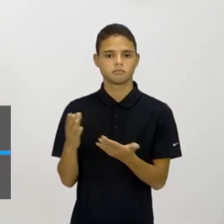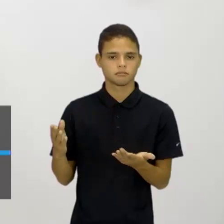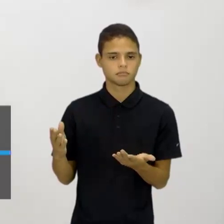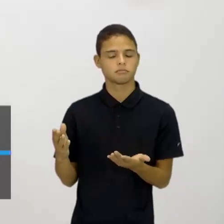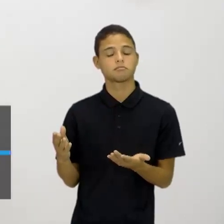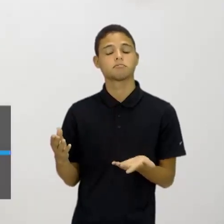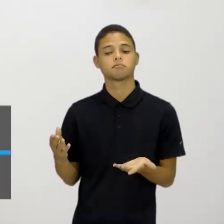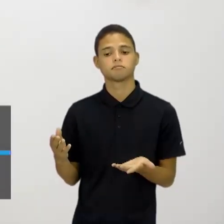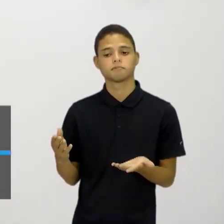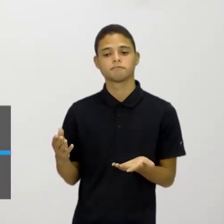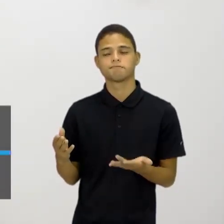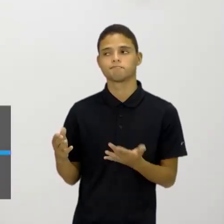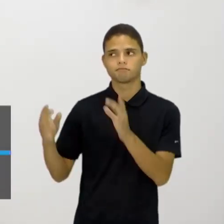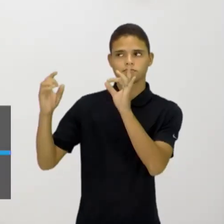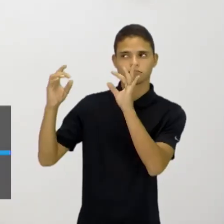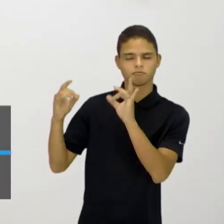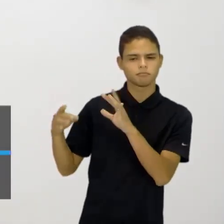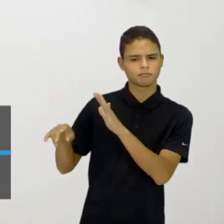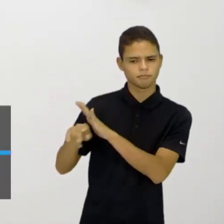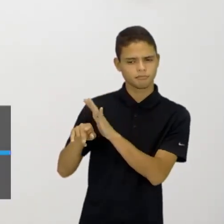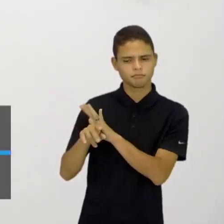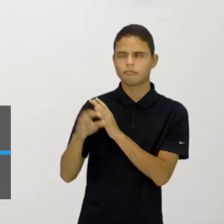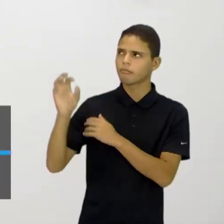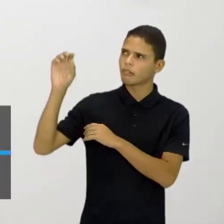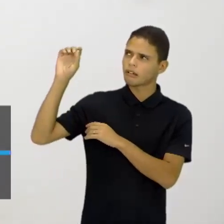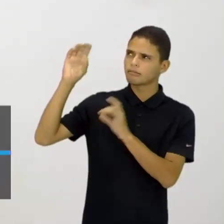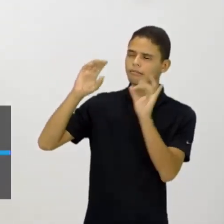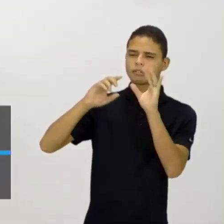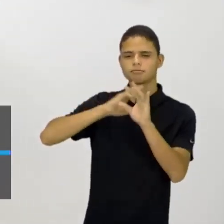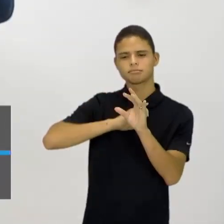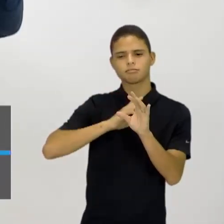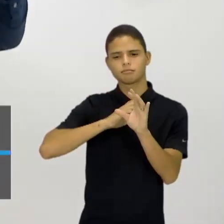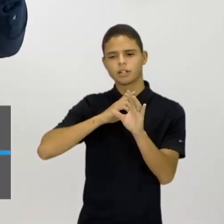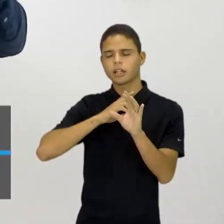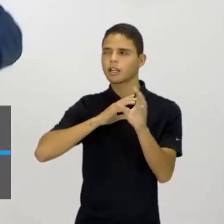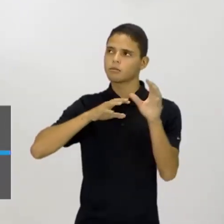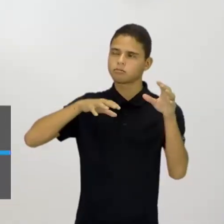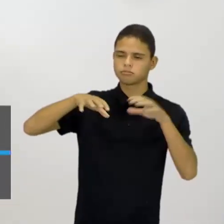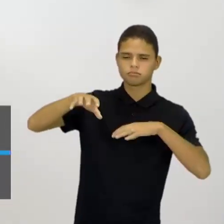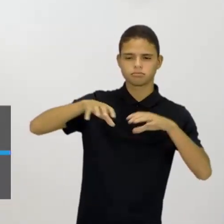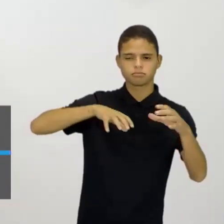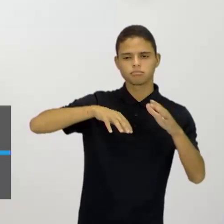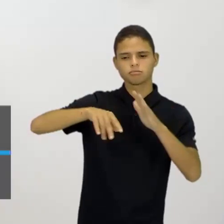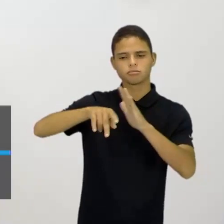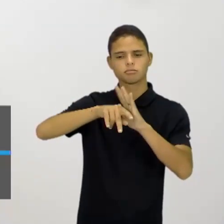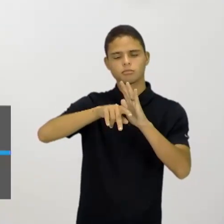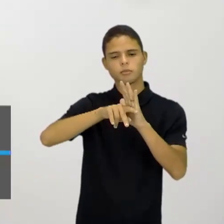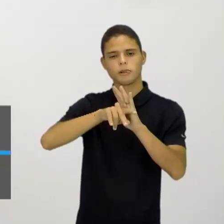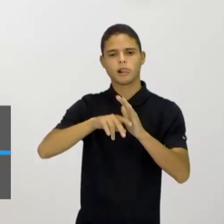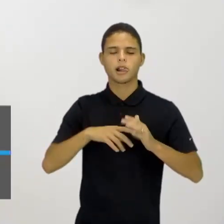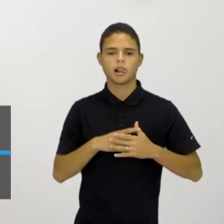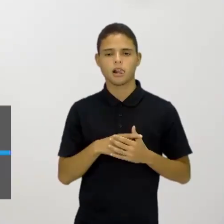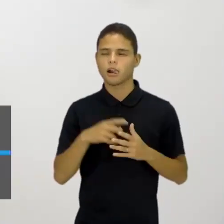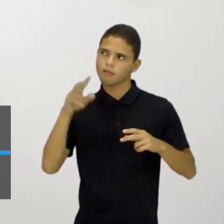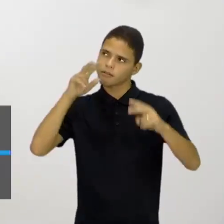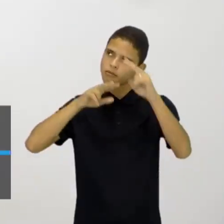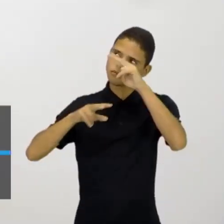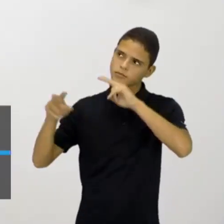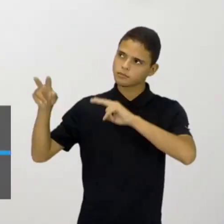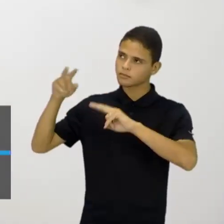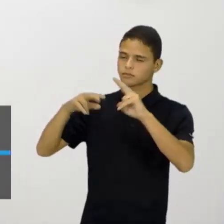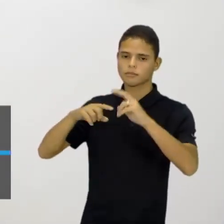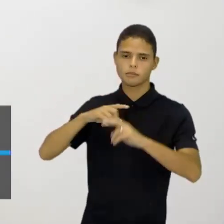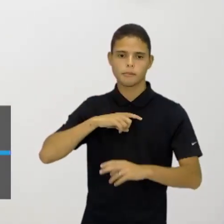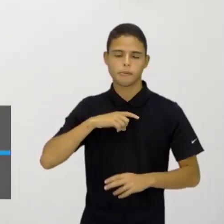também não nascer em um ponto específico né porque elas têm um movimento relativo também do do Observador